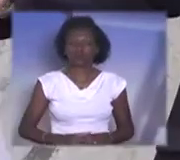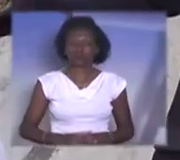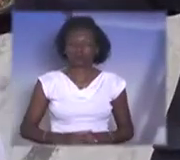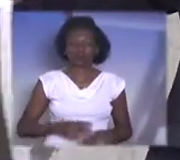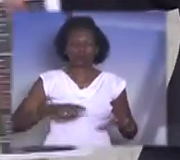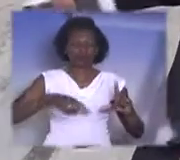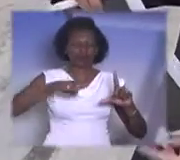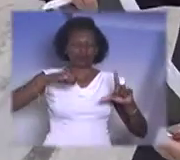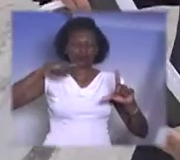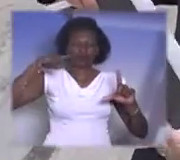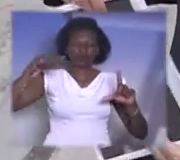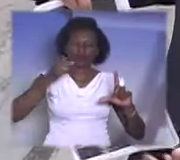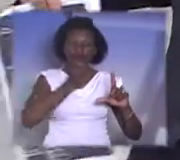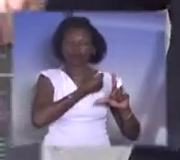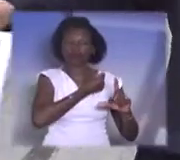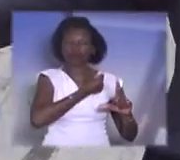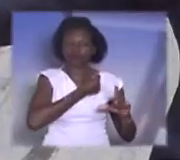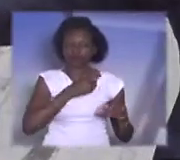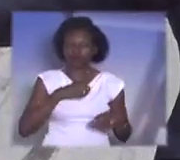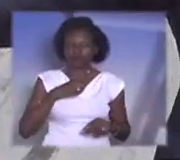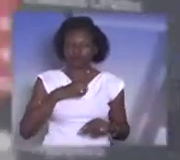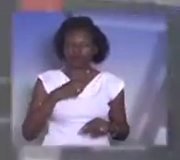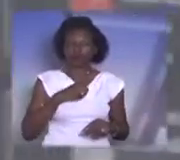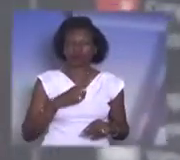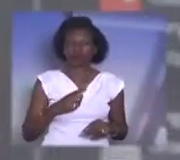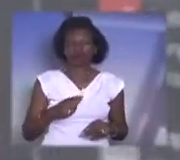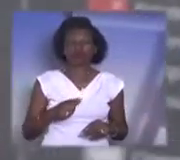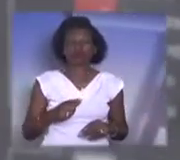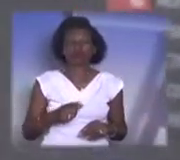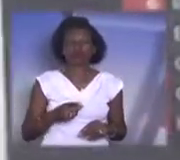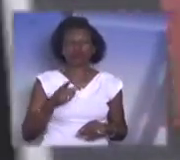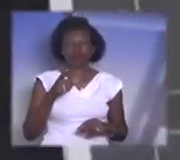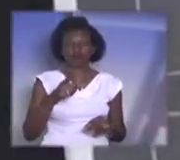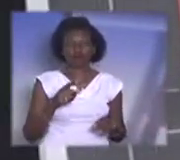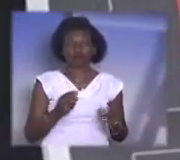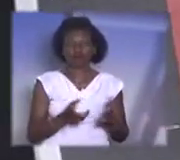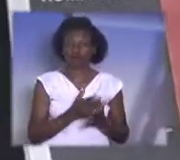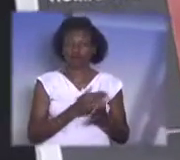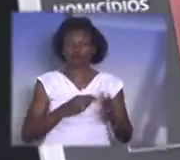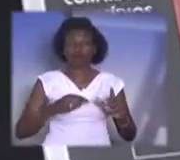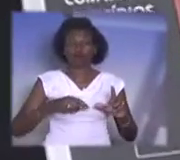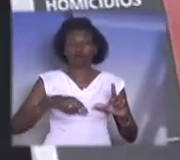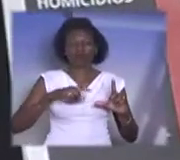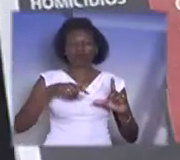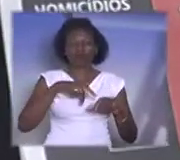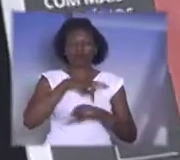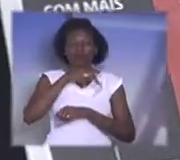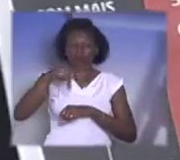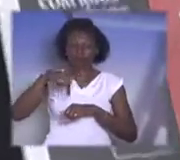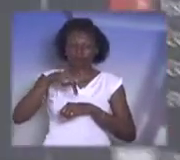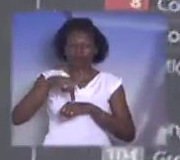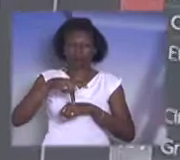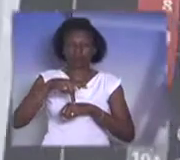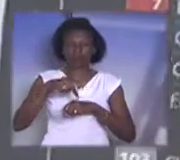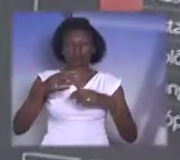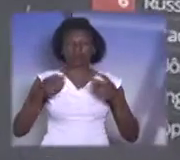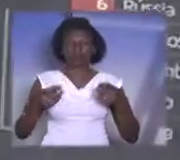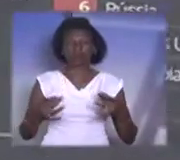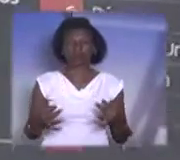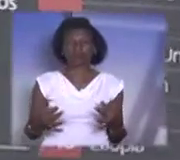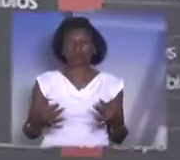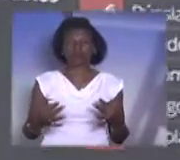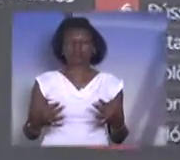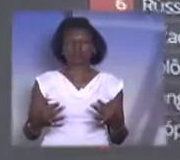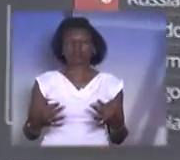absolutos onde está aqui relacionados os países está um pouco torta foi o país